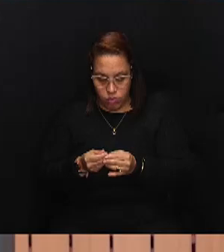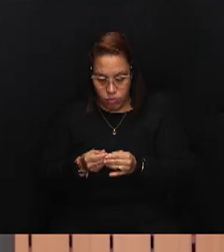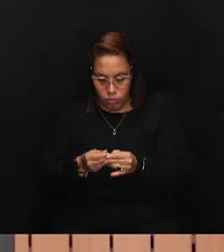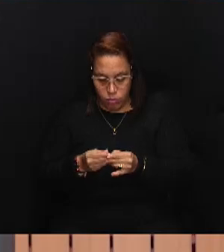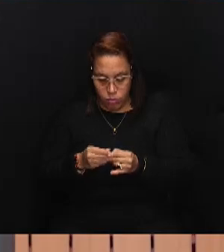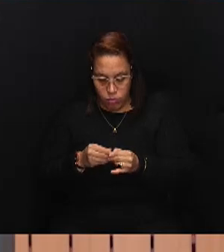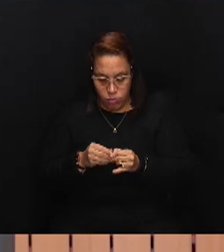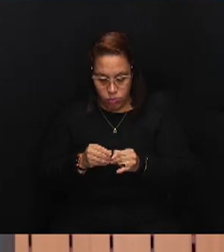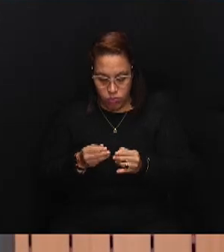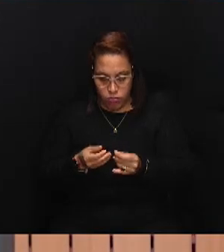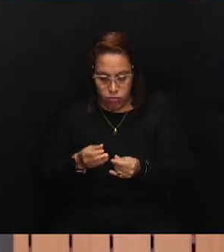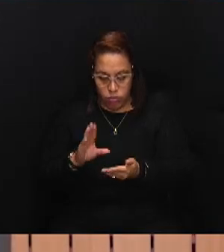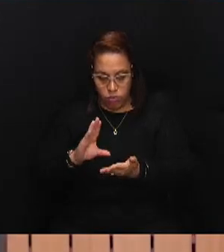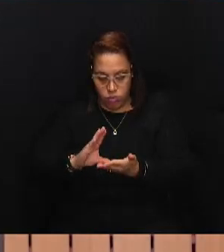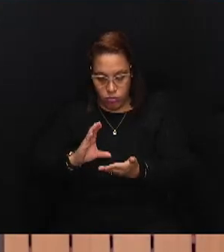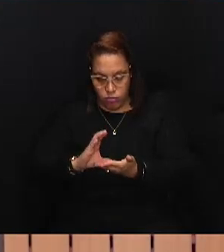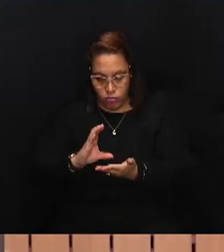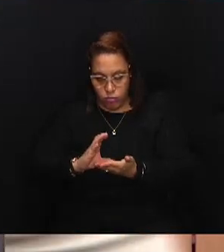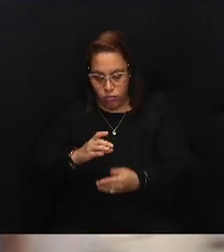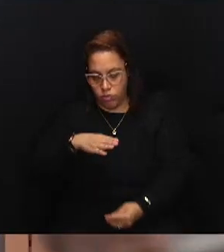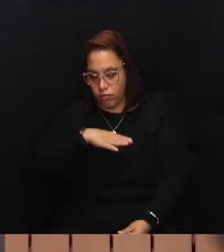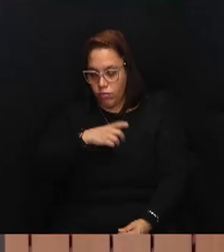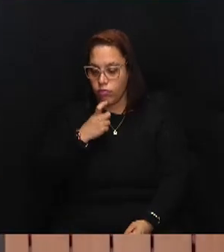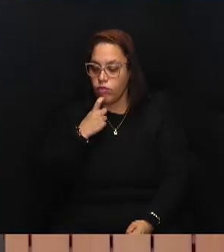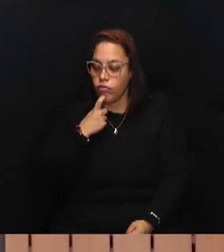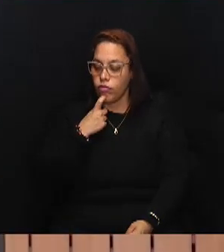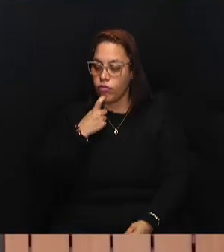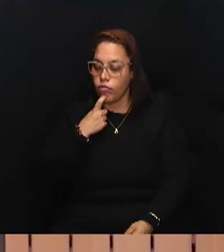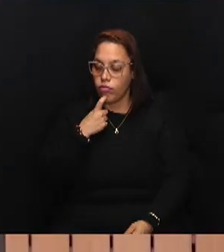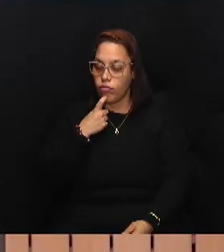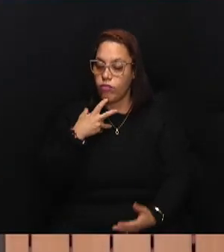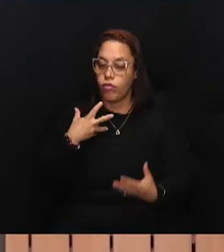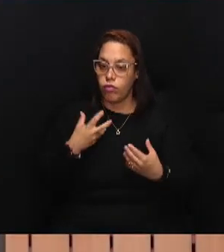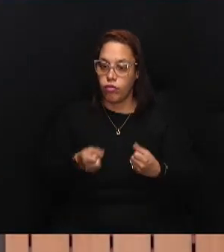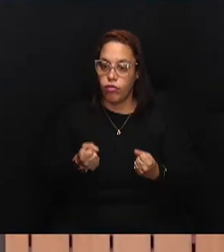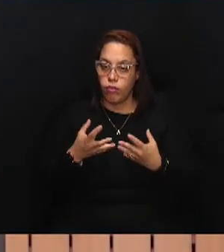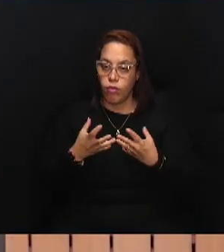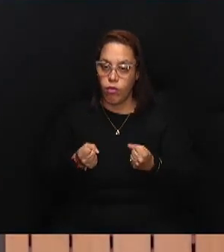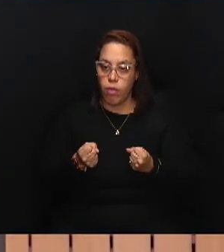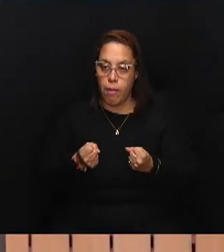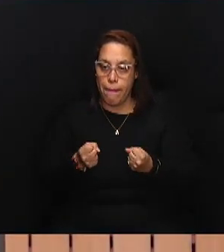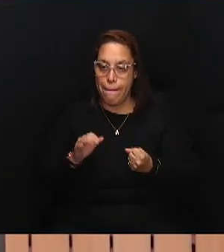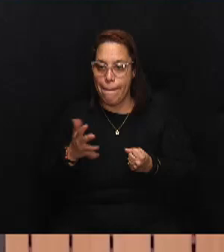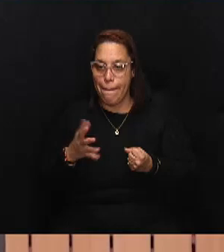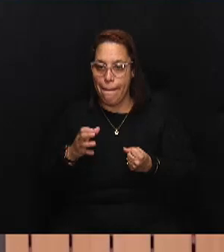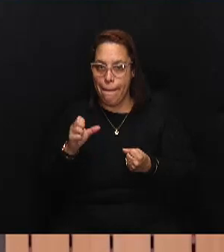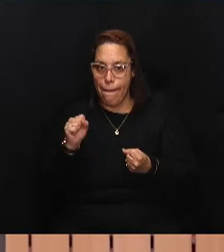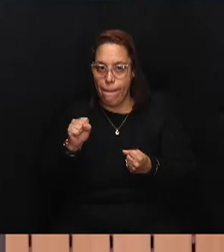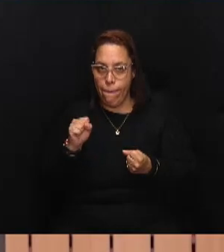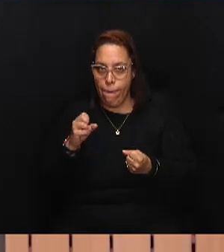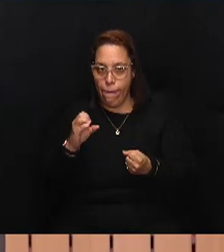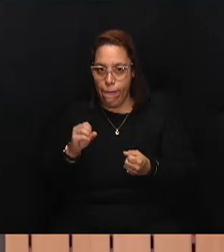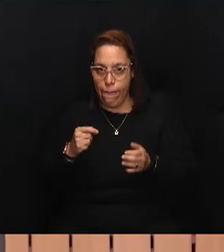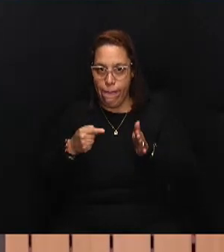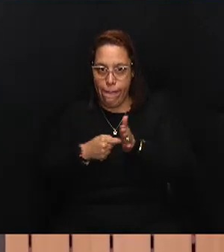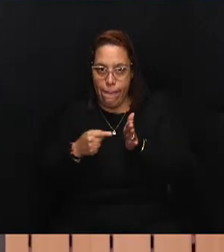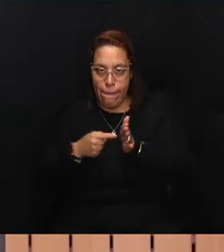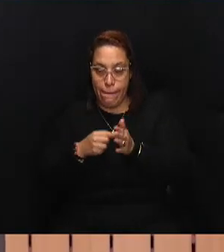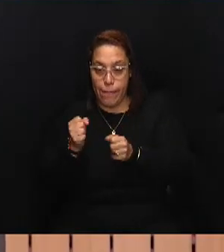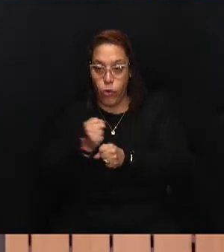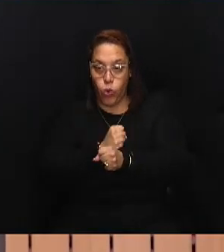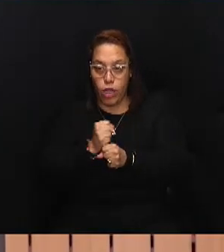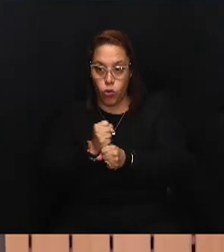caminhada dentro do Conselho Municipal do Idoso, o Conselho recebia em torno de 80 denúncias por